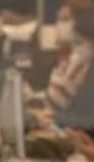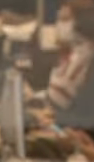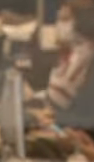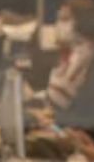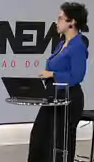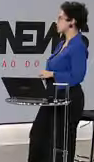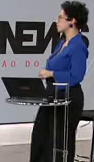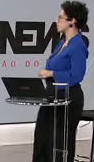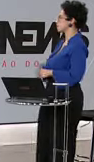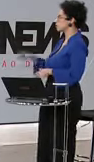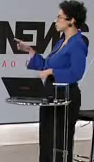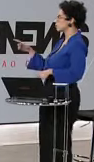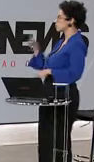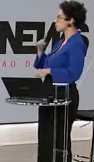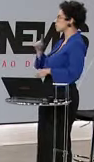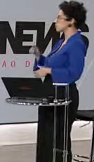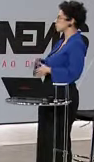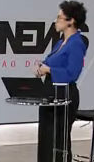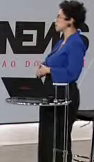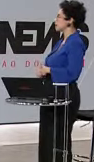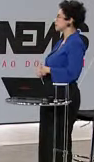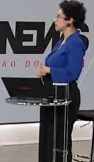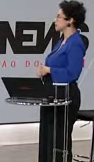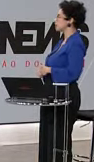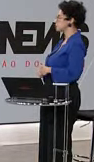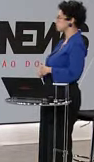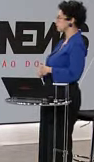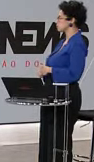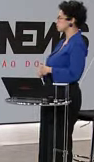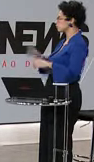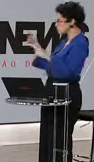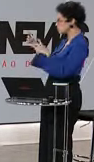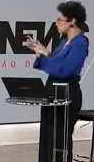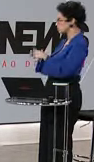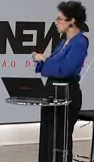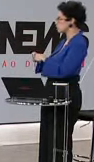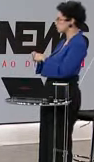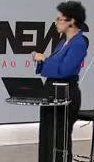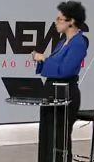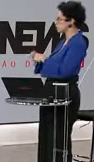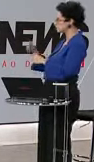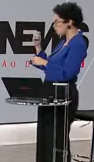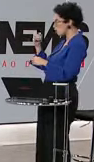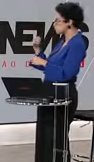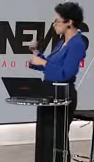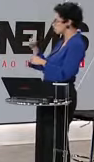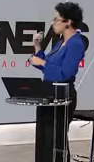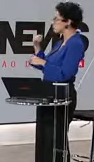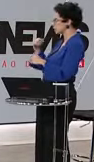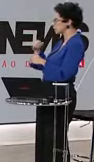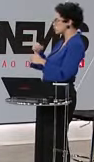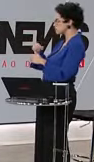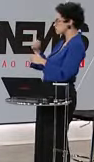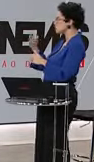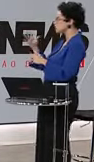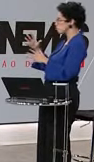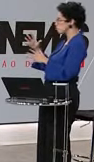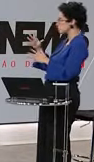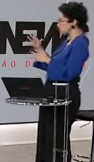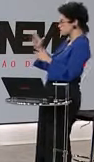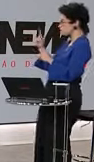ótimo dia para você deixa eu te ver rapidinho porque chegou para a gente a entrevista é um trecho da entrevista coletiva do prefeito bruno covas vamos ver o que ele